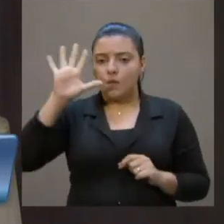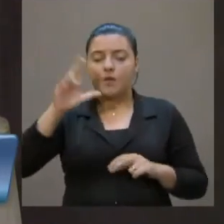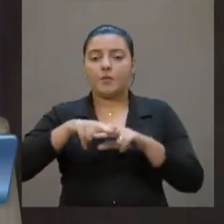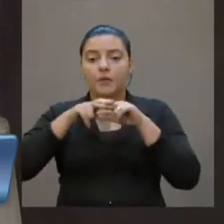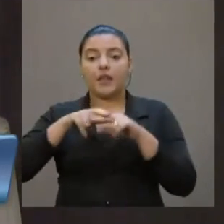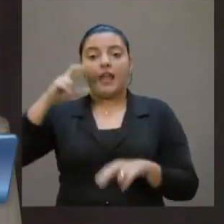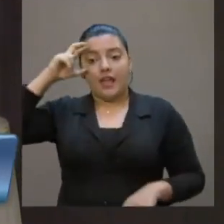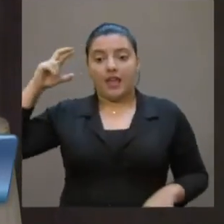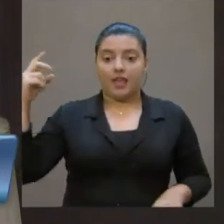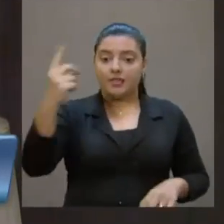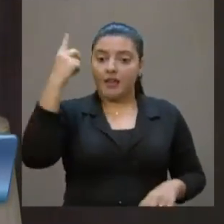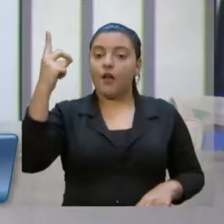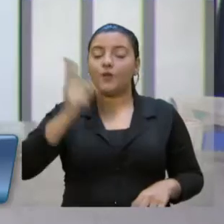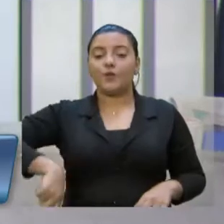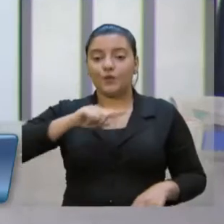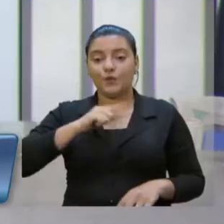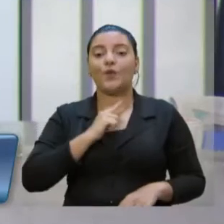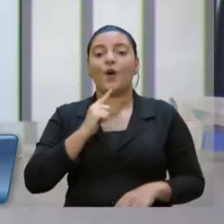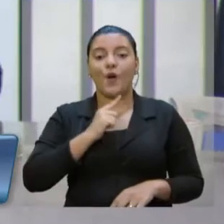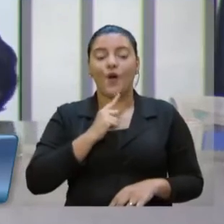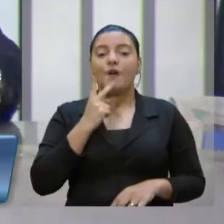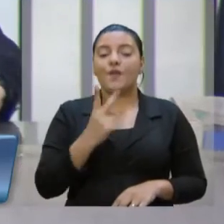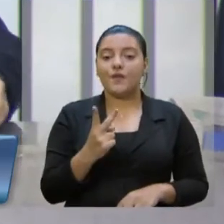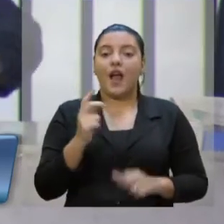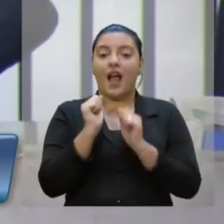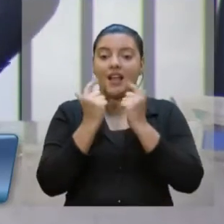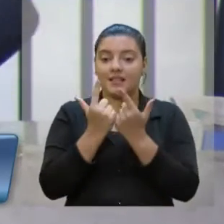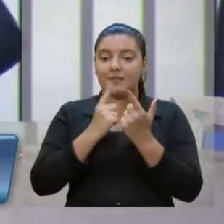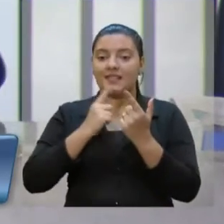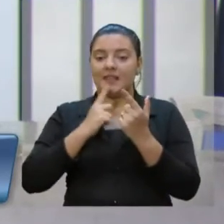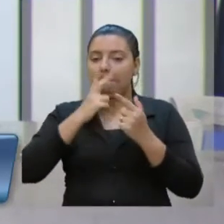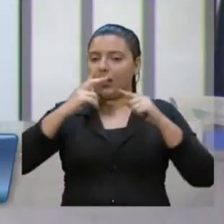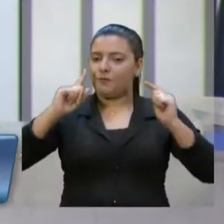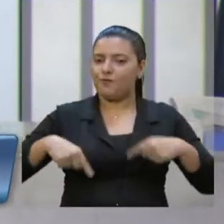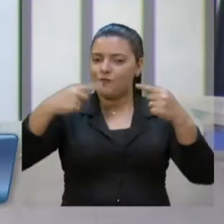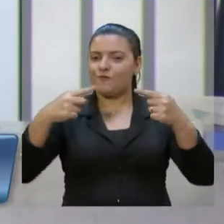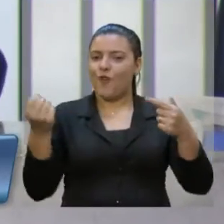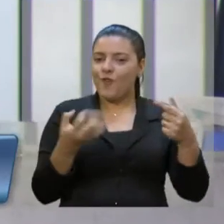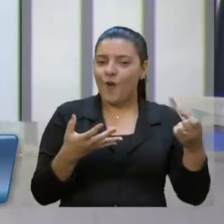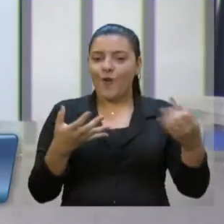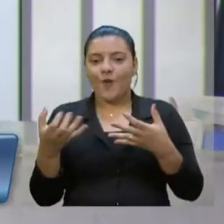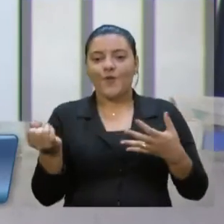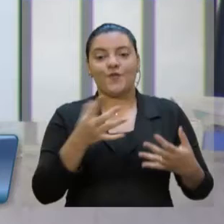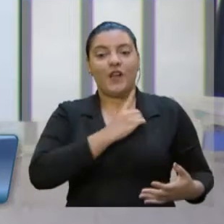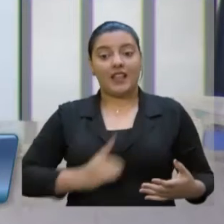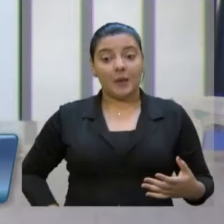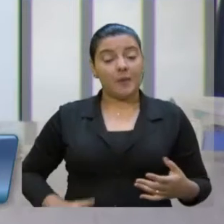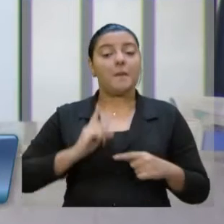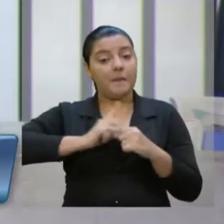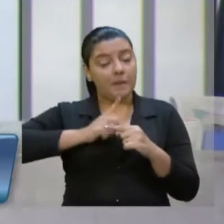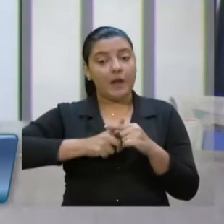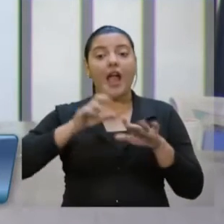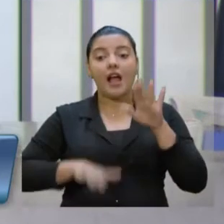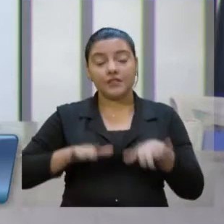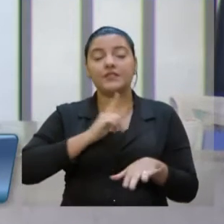Deputado Renato, por isso que quando a gente diz que a Assembleia, quando se renova, é sangue novo, porque às